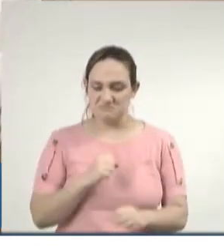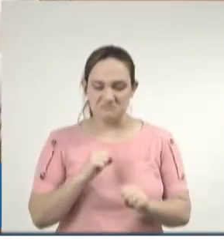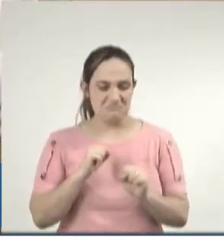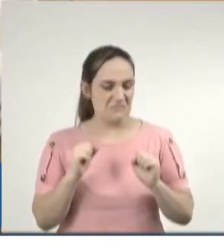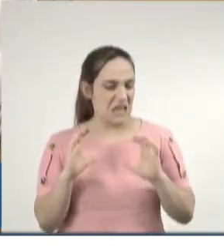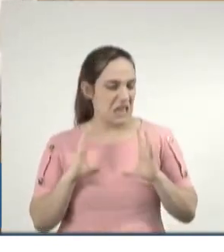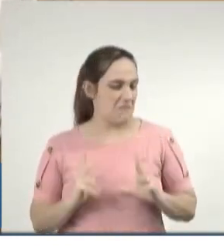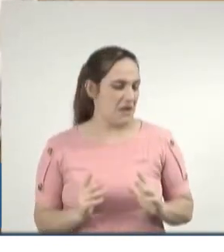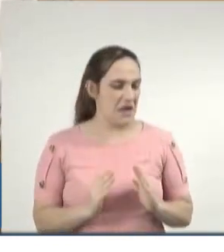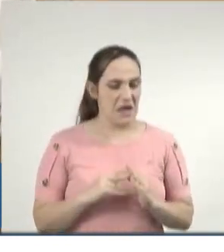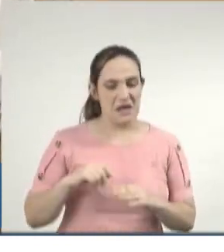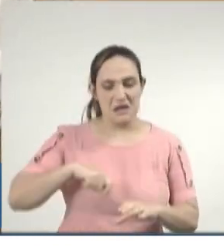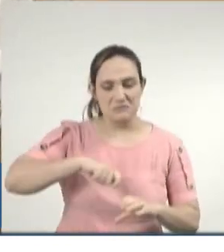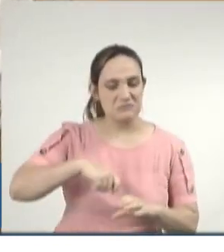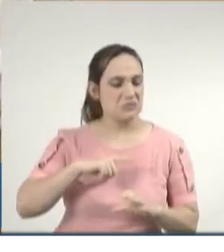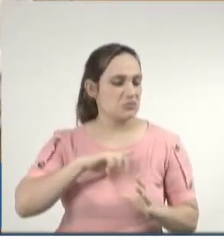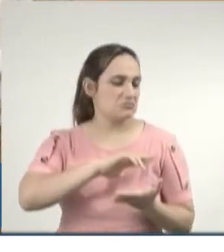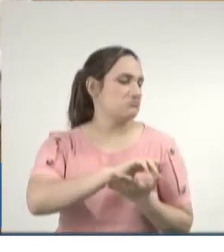caseiros e de cuidado,